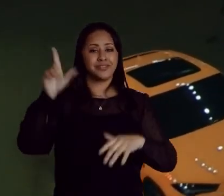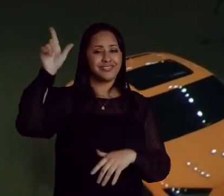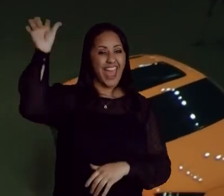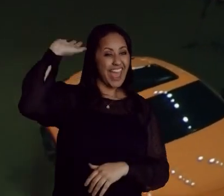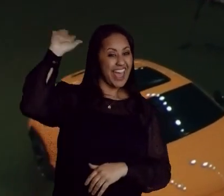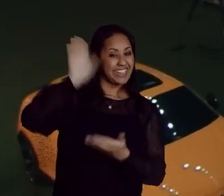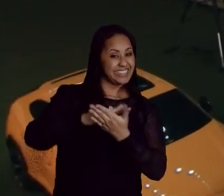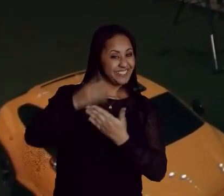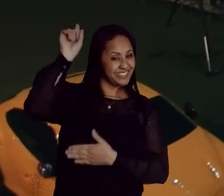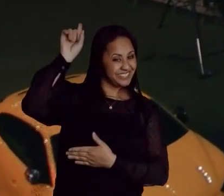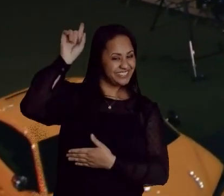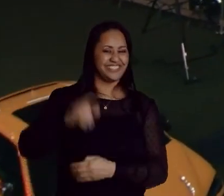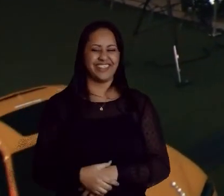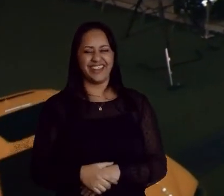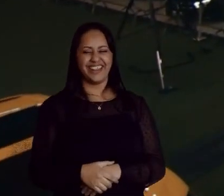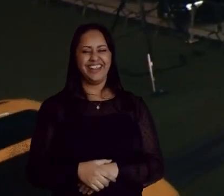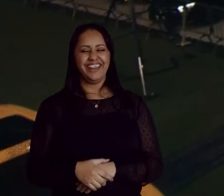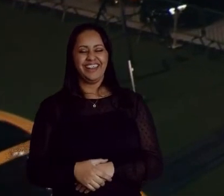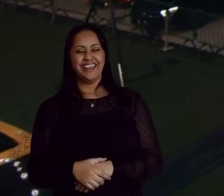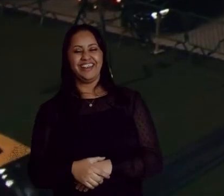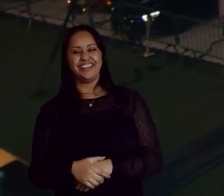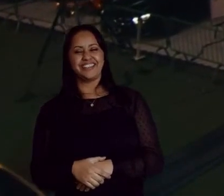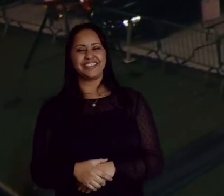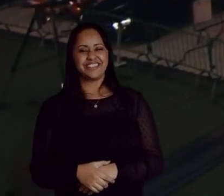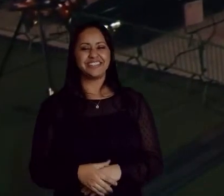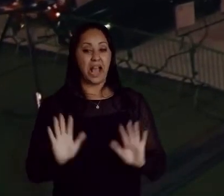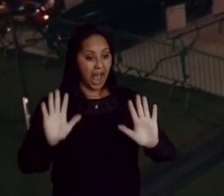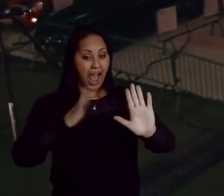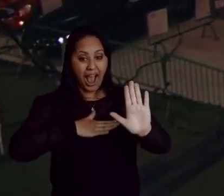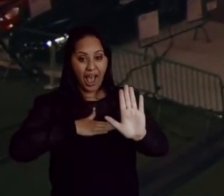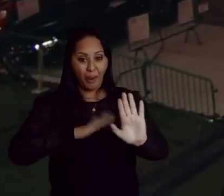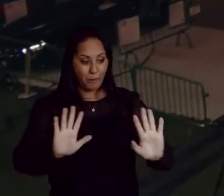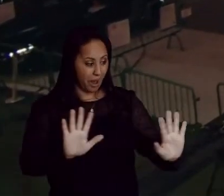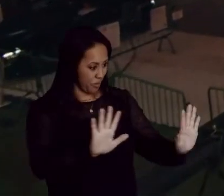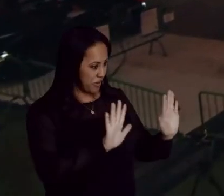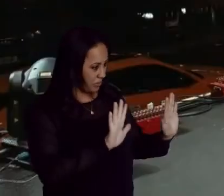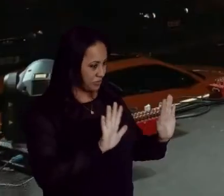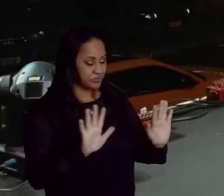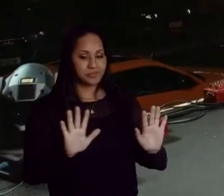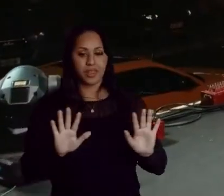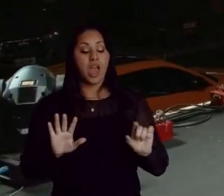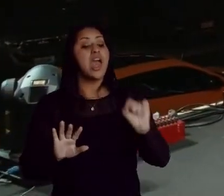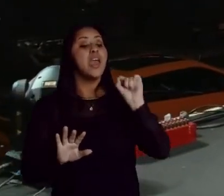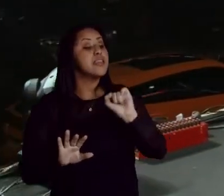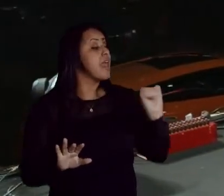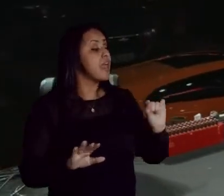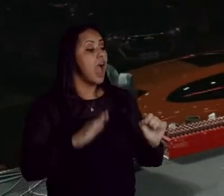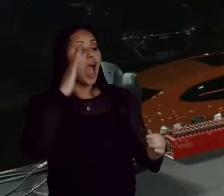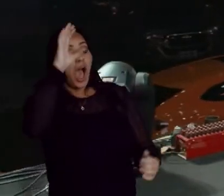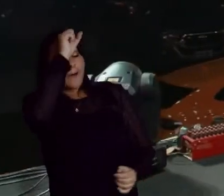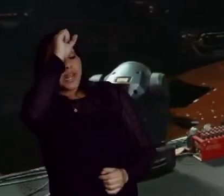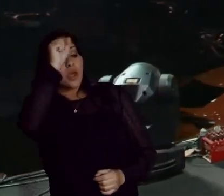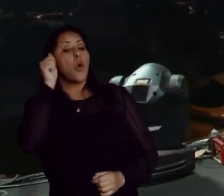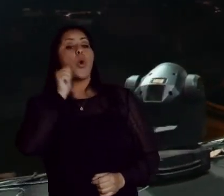Buzina. Ok. Deixa eu ver mais coisa. Peraí. Quem aprendeu com a mamãe e com o